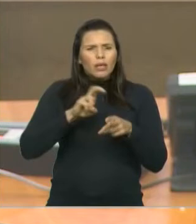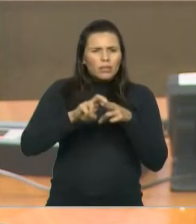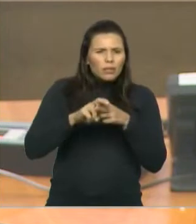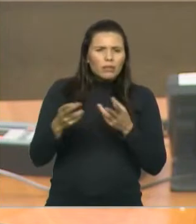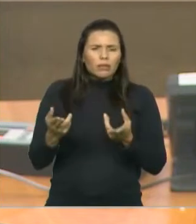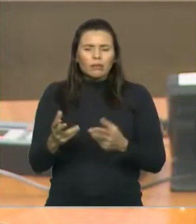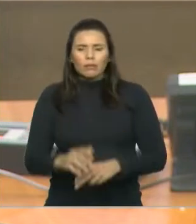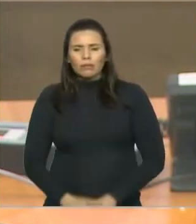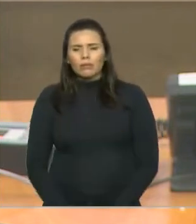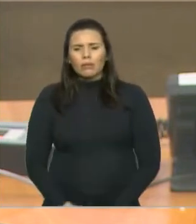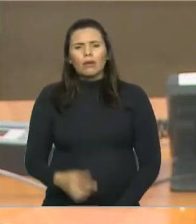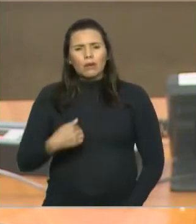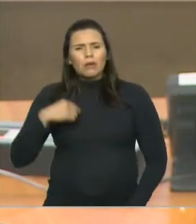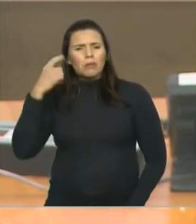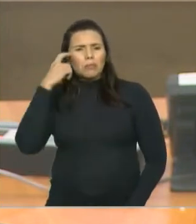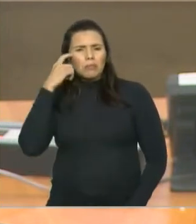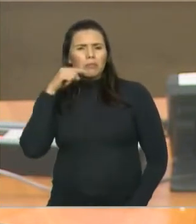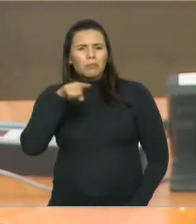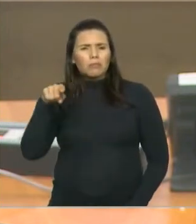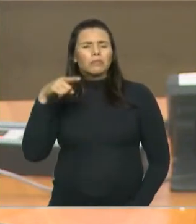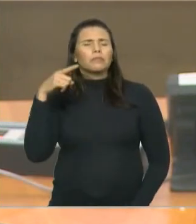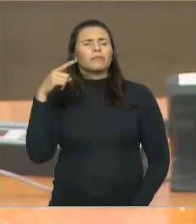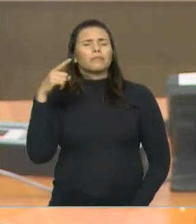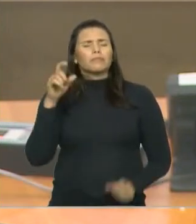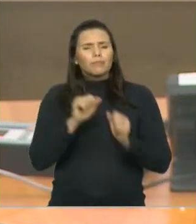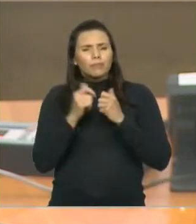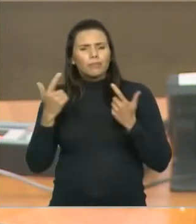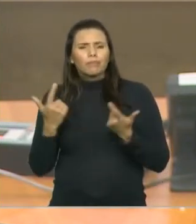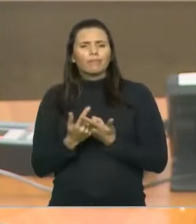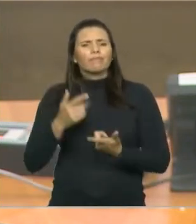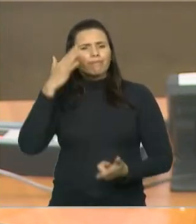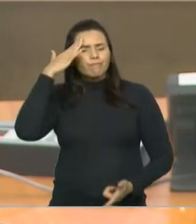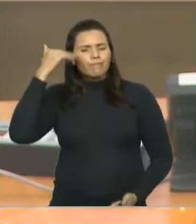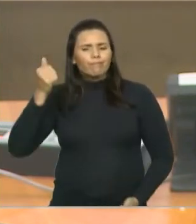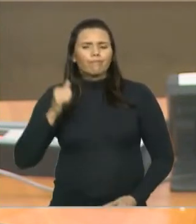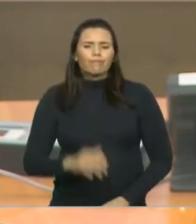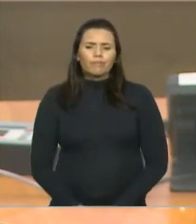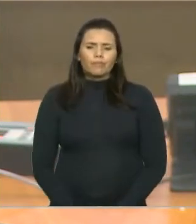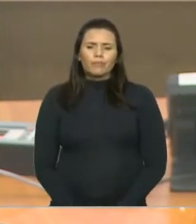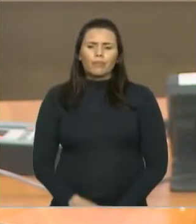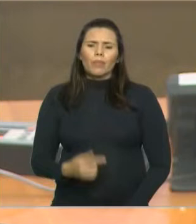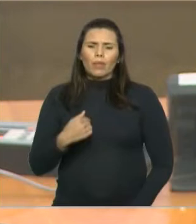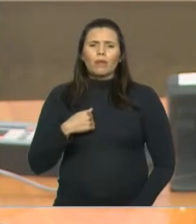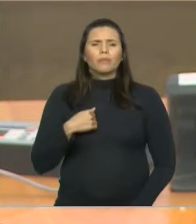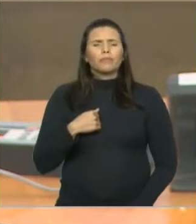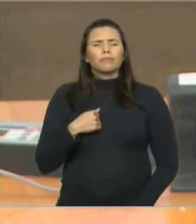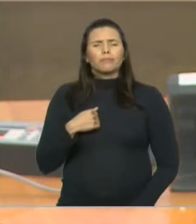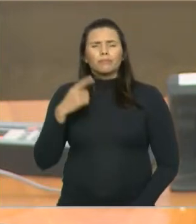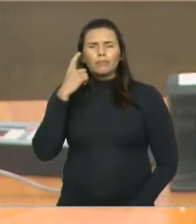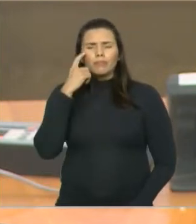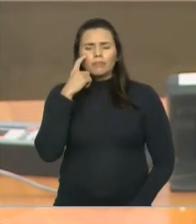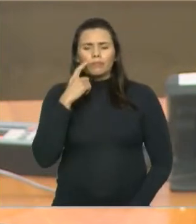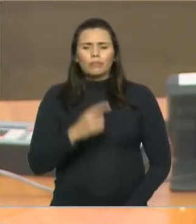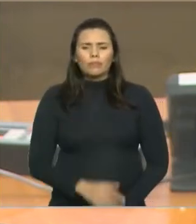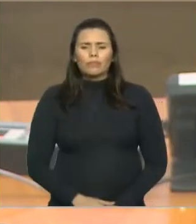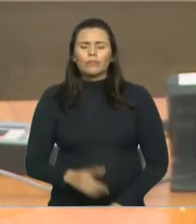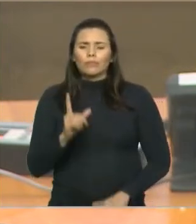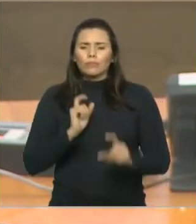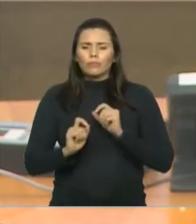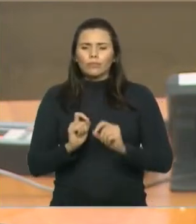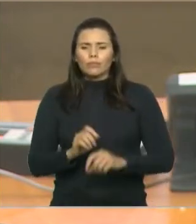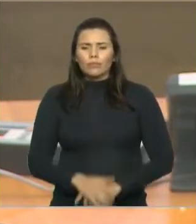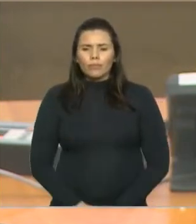está ciente desses debates, ajudando a construir essas redes, para que a gente possa ter uma solução que não venha necessariamente do Poder